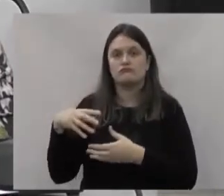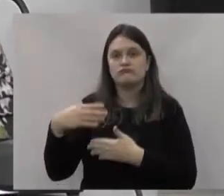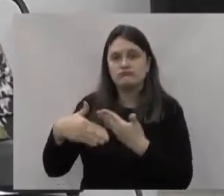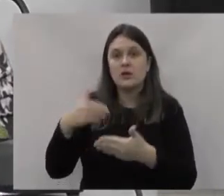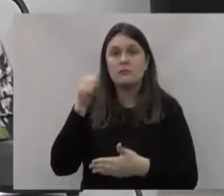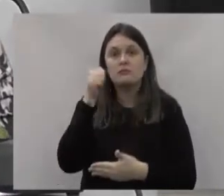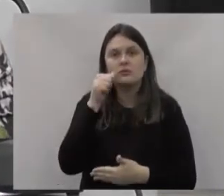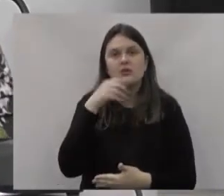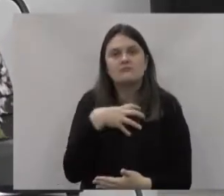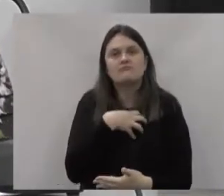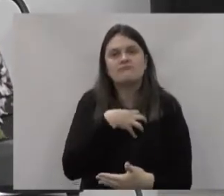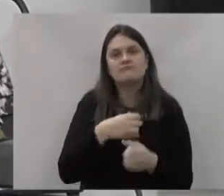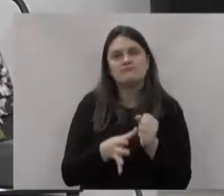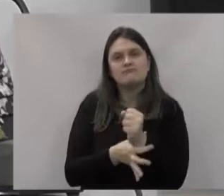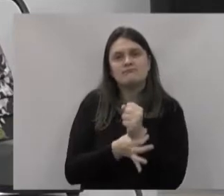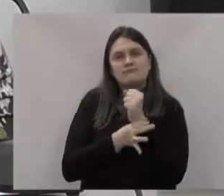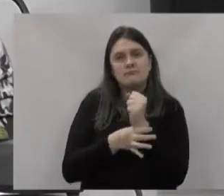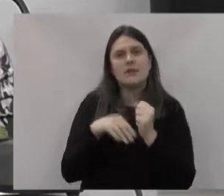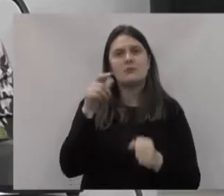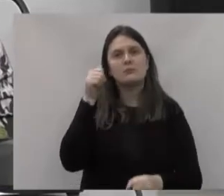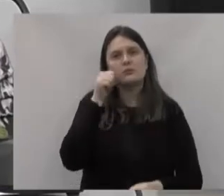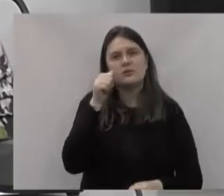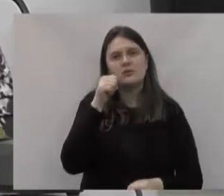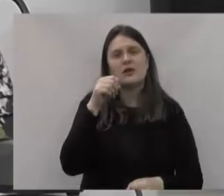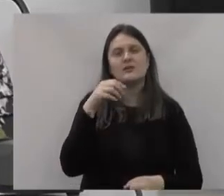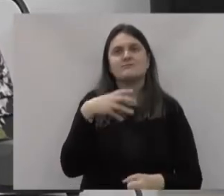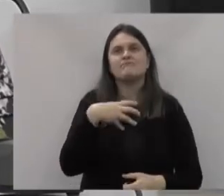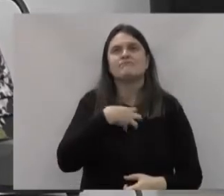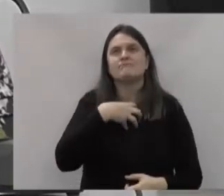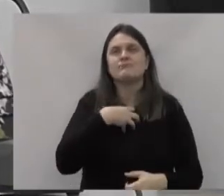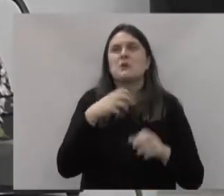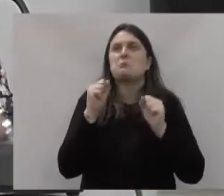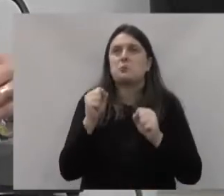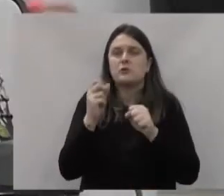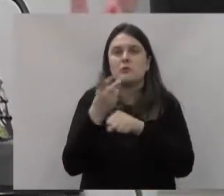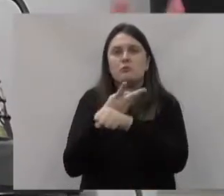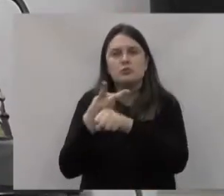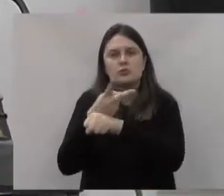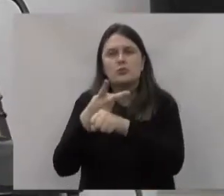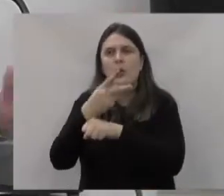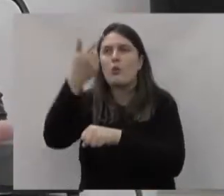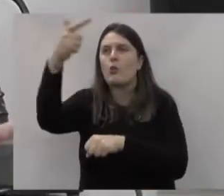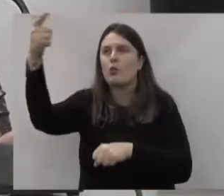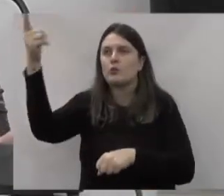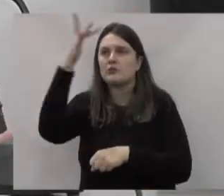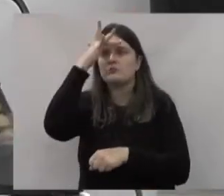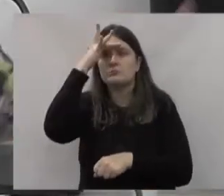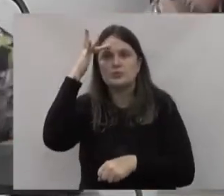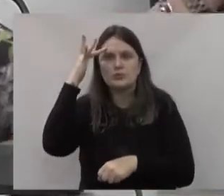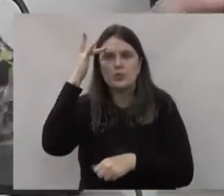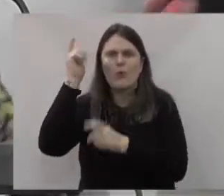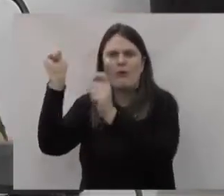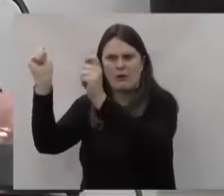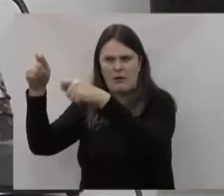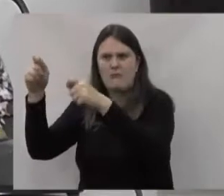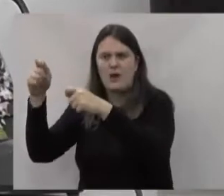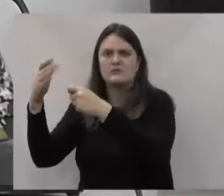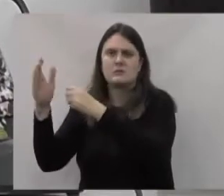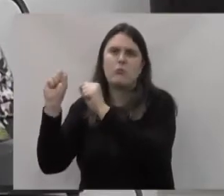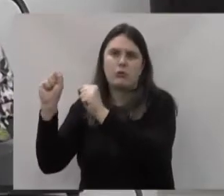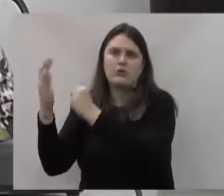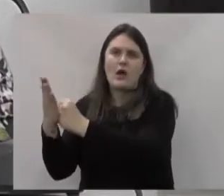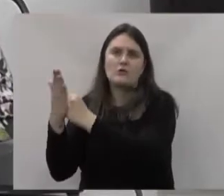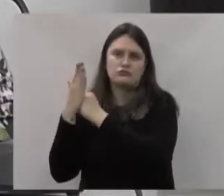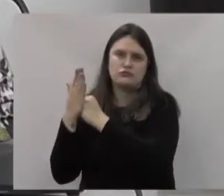sintam seguras, que elas saibam que elas podem procurar pessoas competentes como elas,